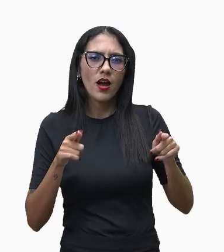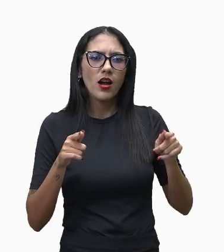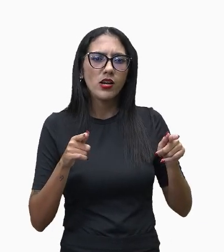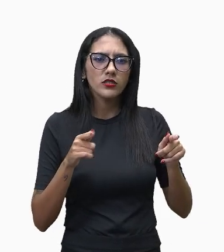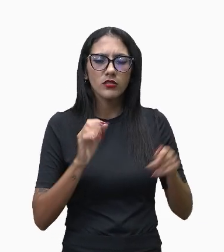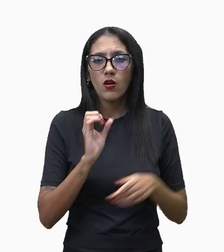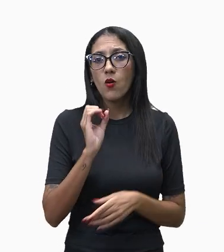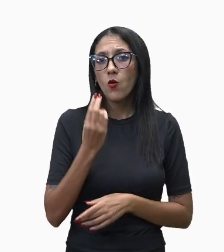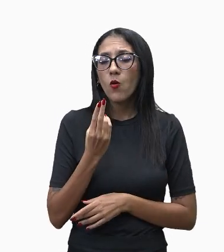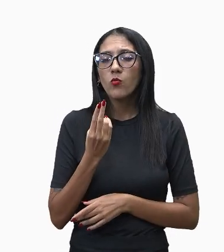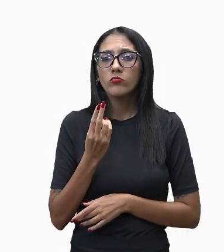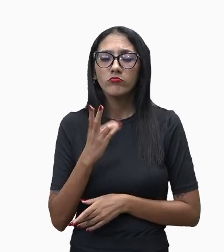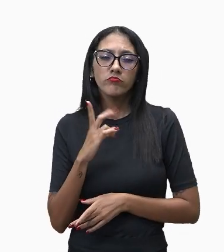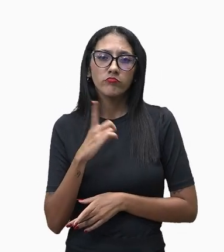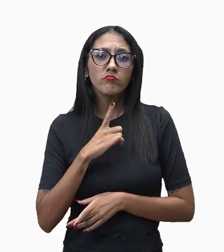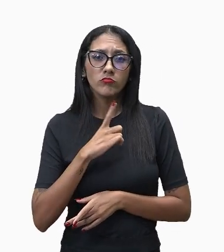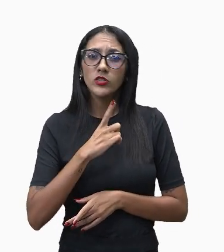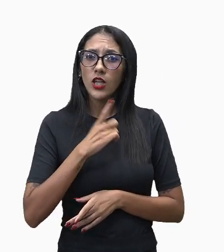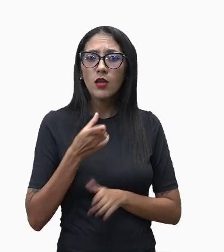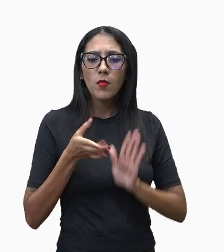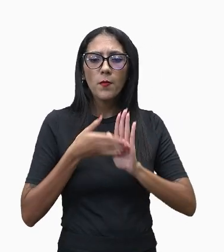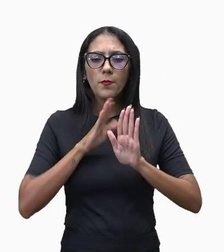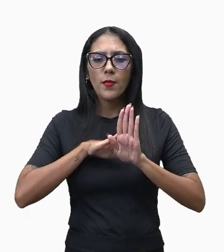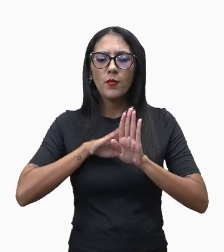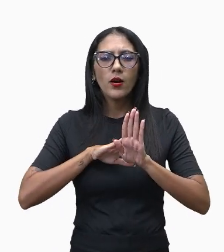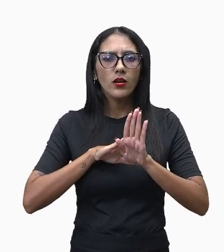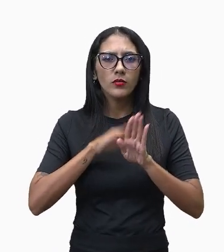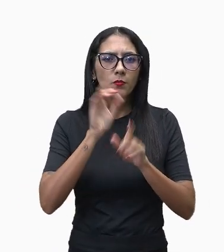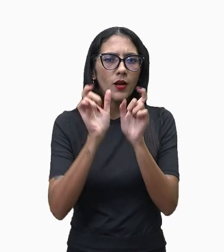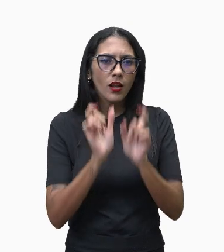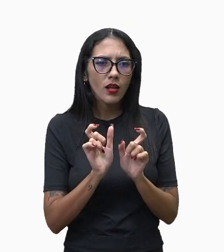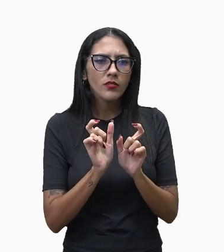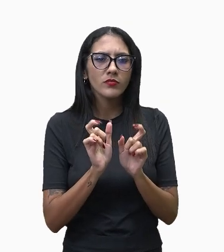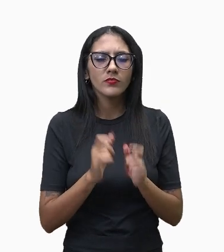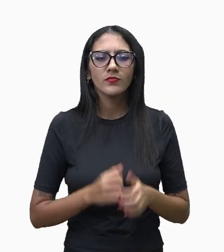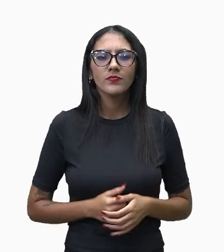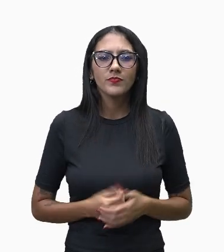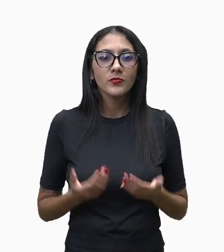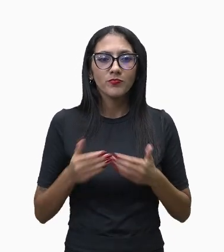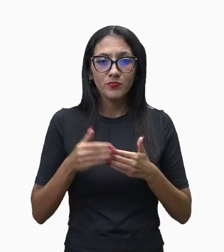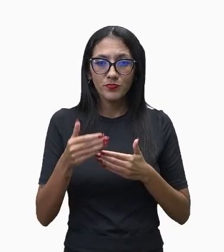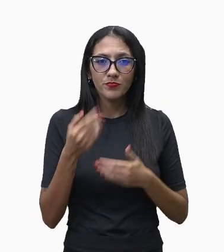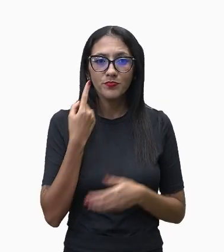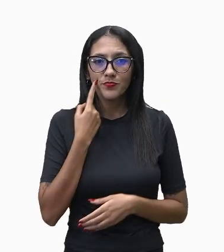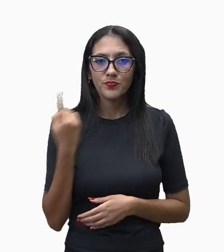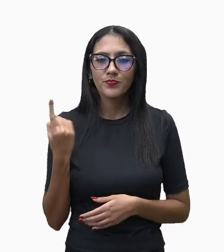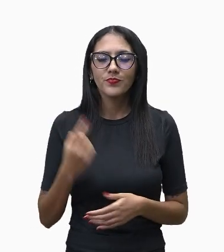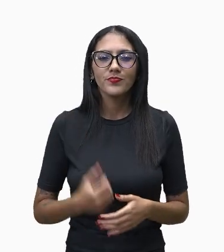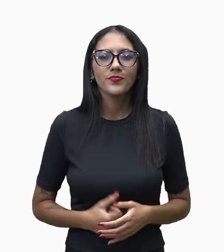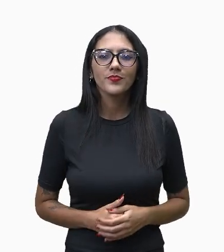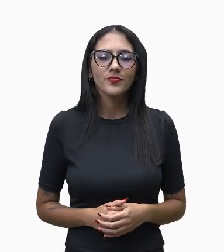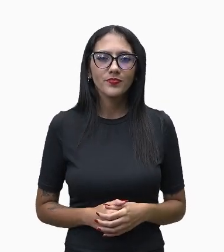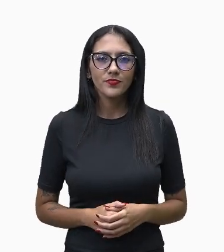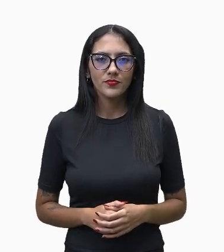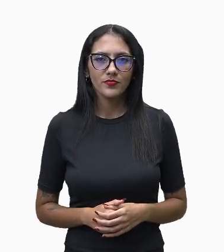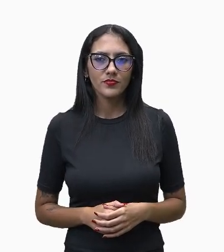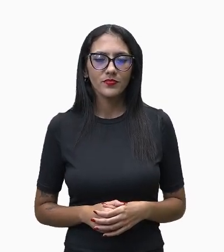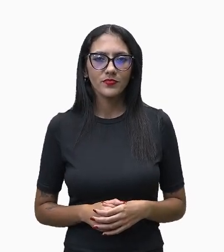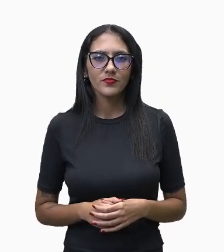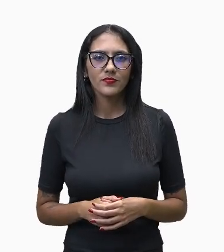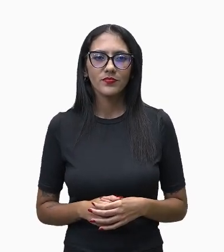aí, uma figura de sintaxe acontecendo? Então, na nossa próxima cartela, vamos lá? Olhem aí. Então,